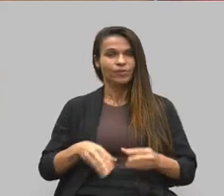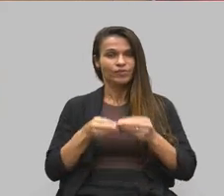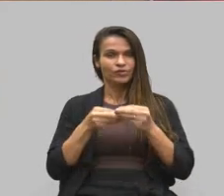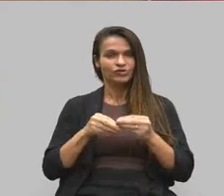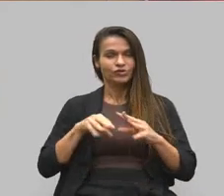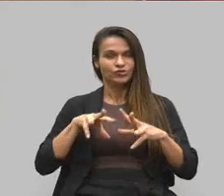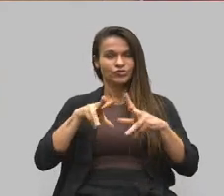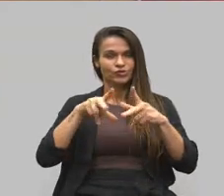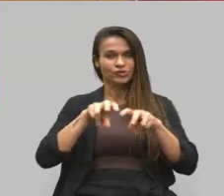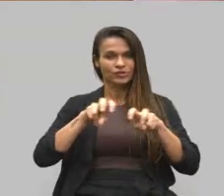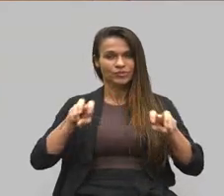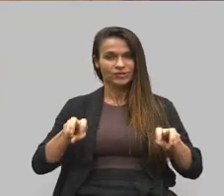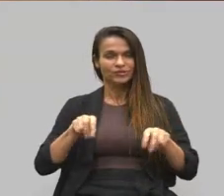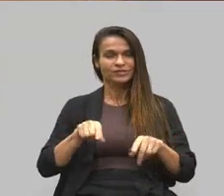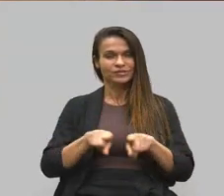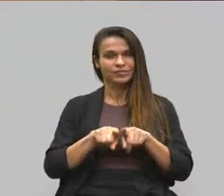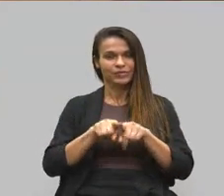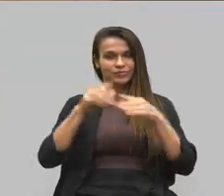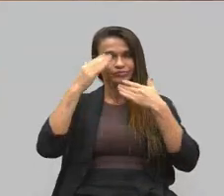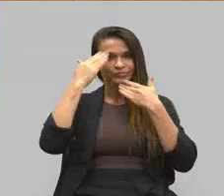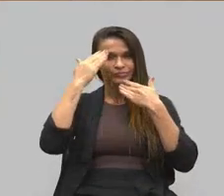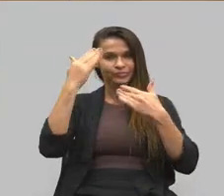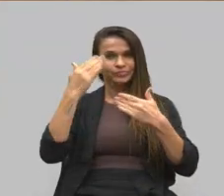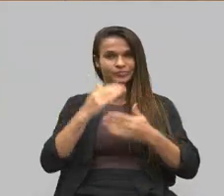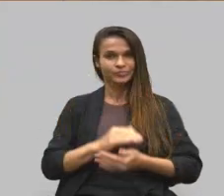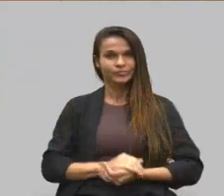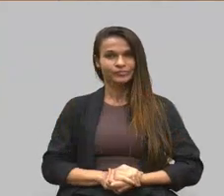na mesa também muito obrigado m